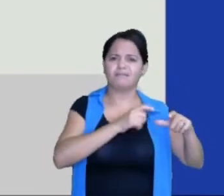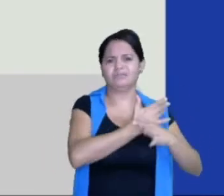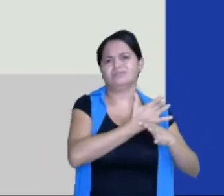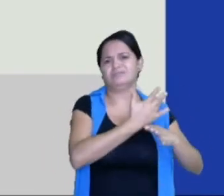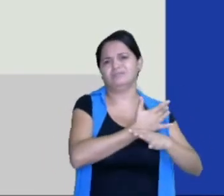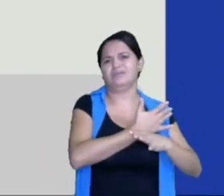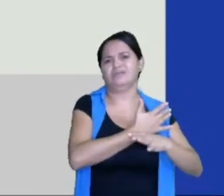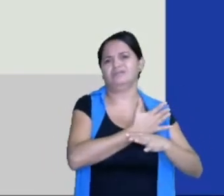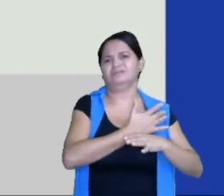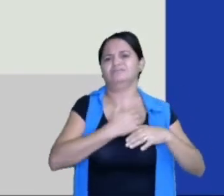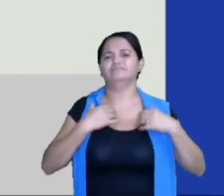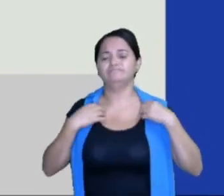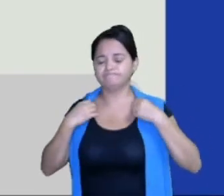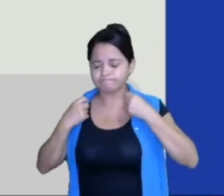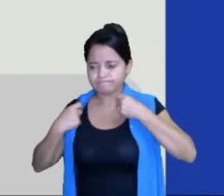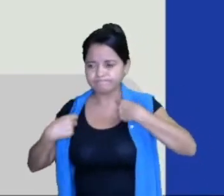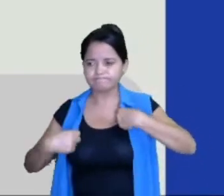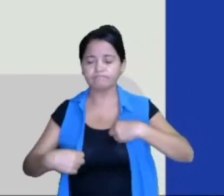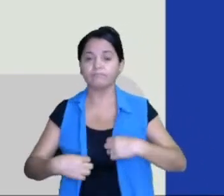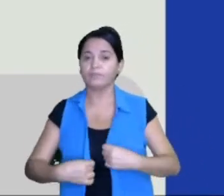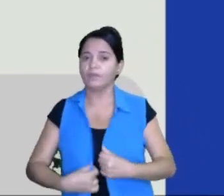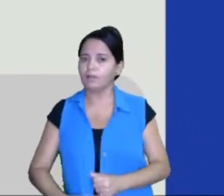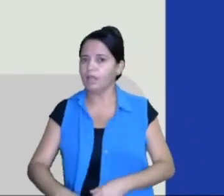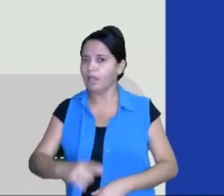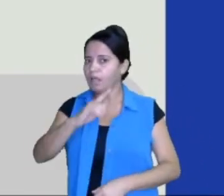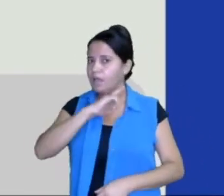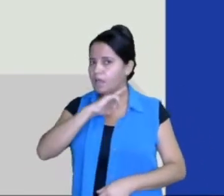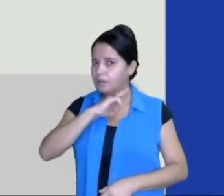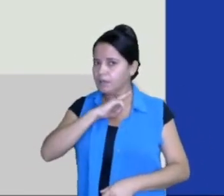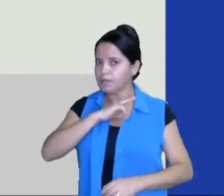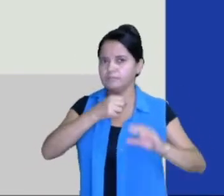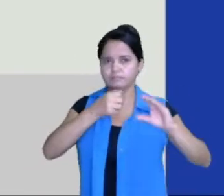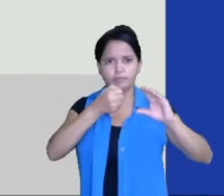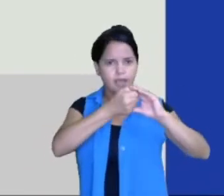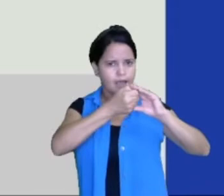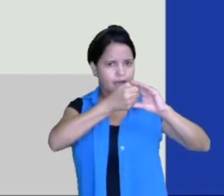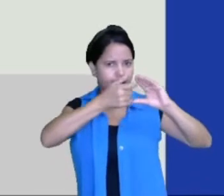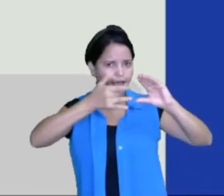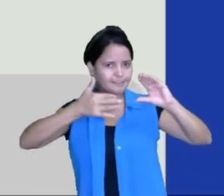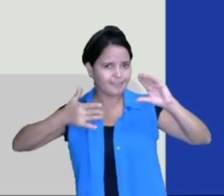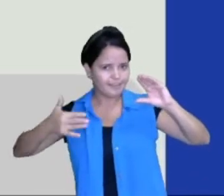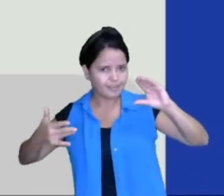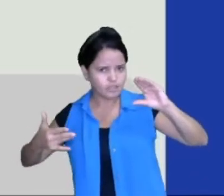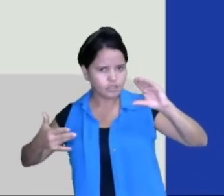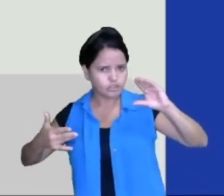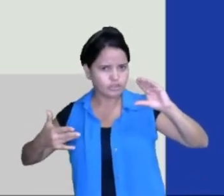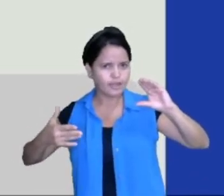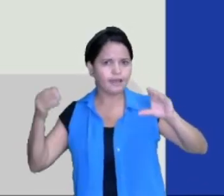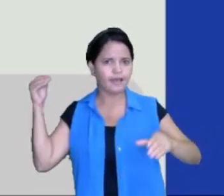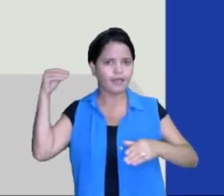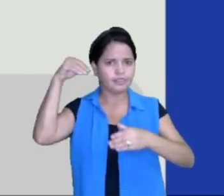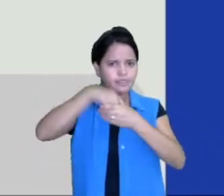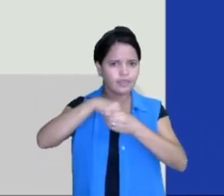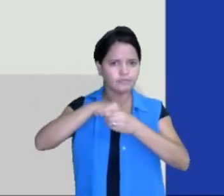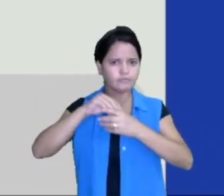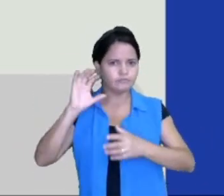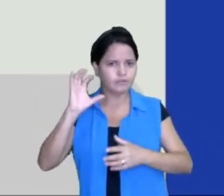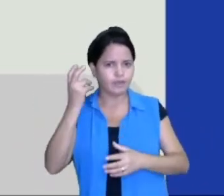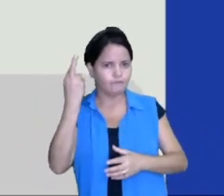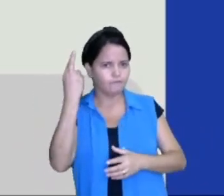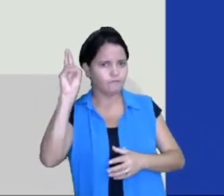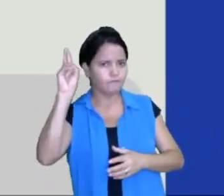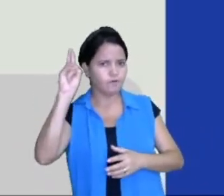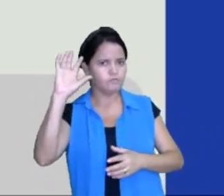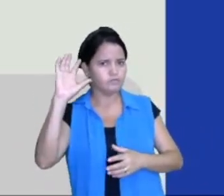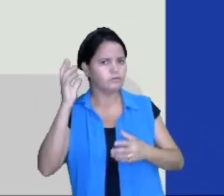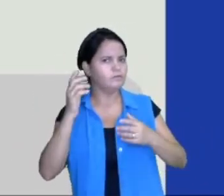Bom, outra característica que contribuiu para que houvesse essa revolução na Rússia